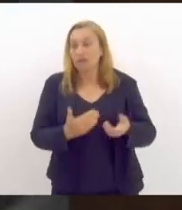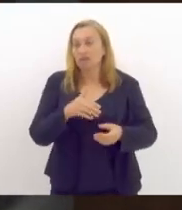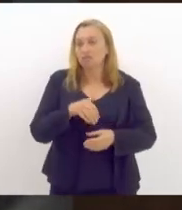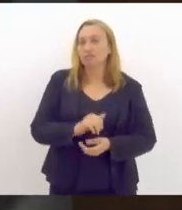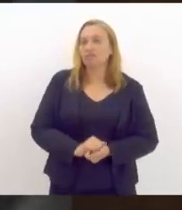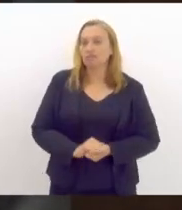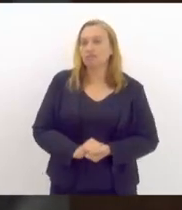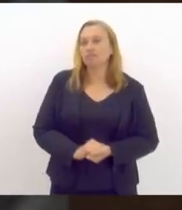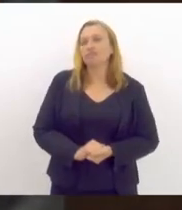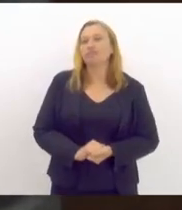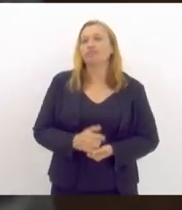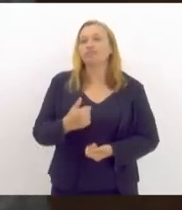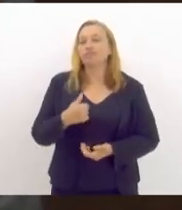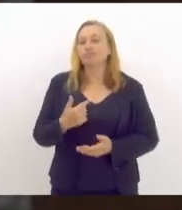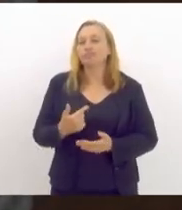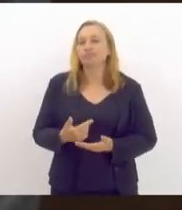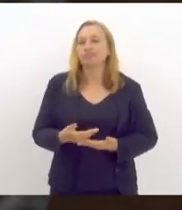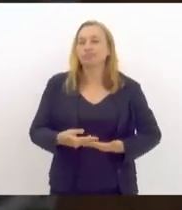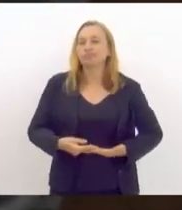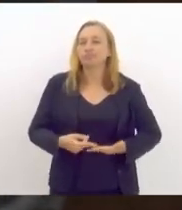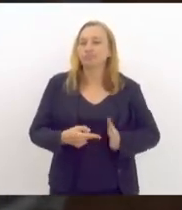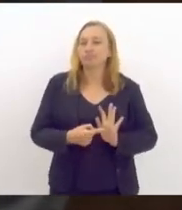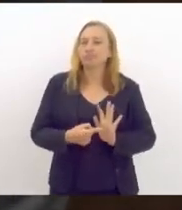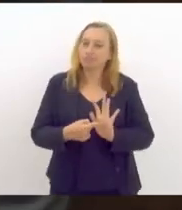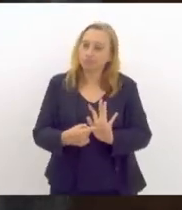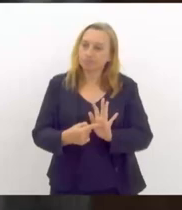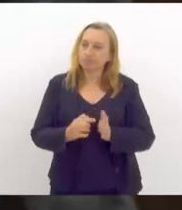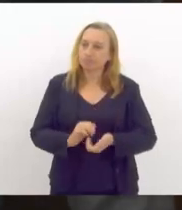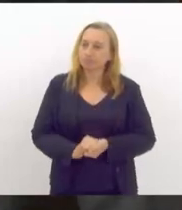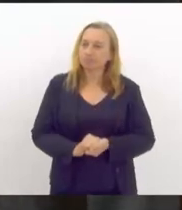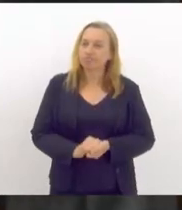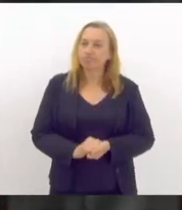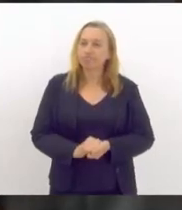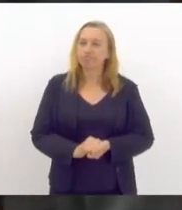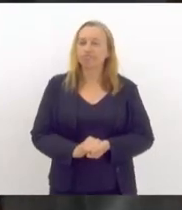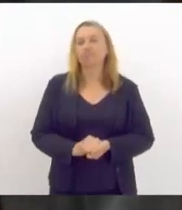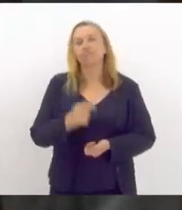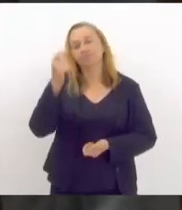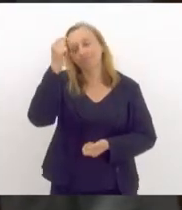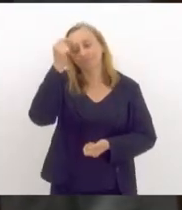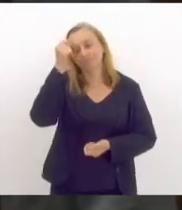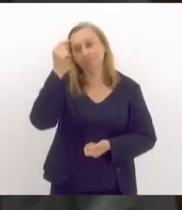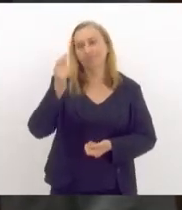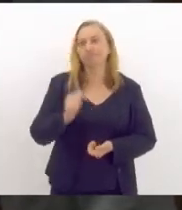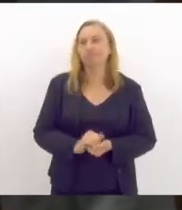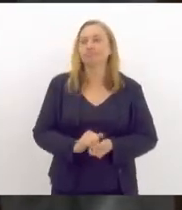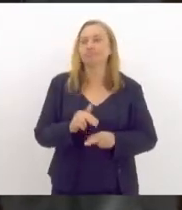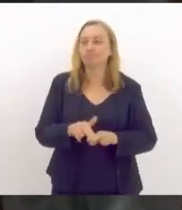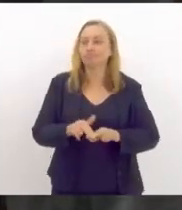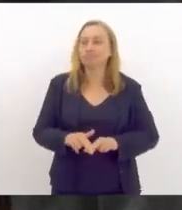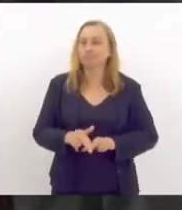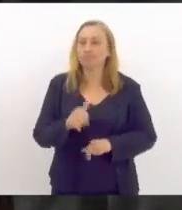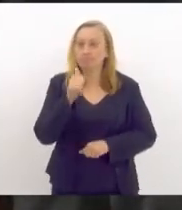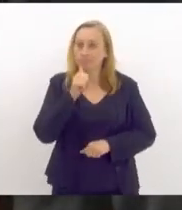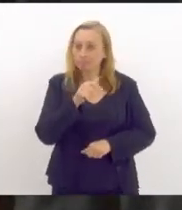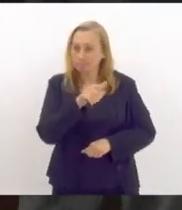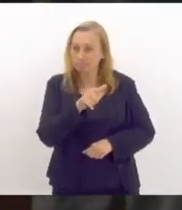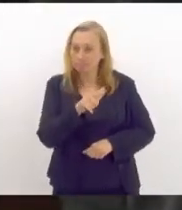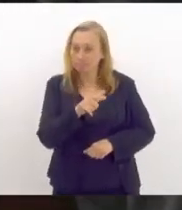eu trago eu Trago essa reflexão por um motivo a cidadã que tá